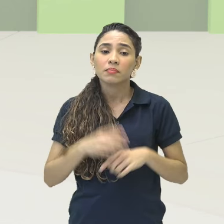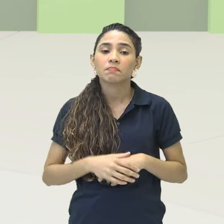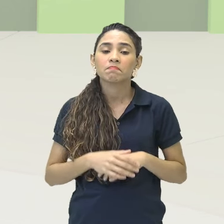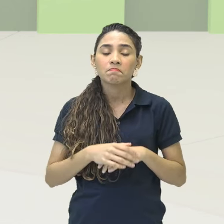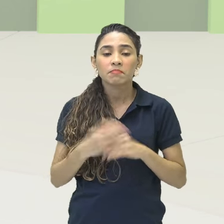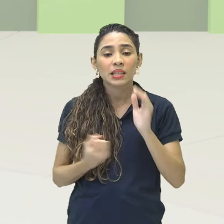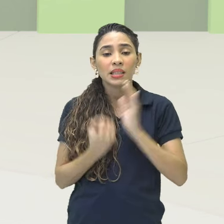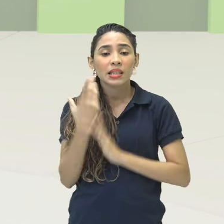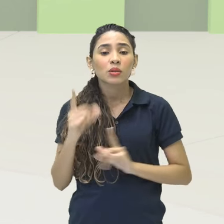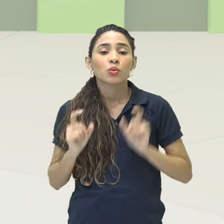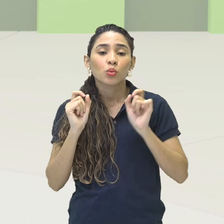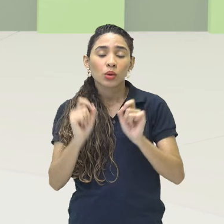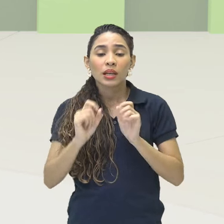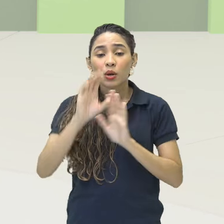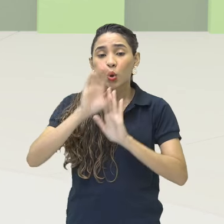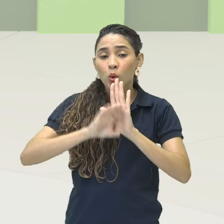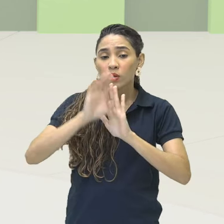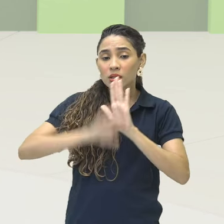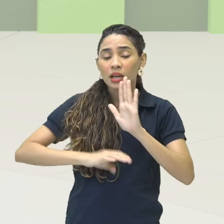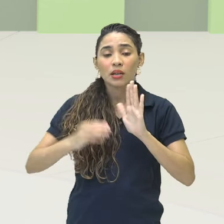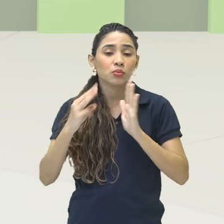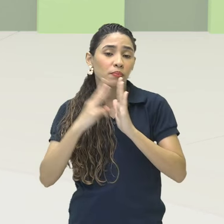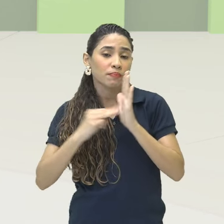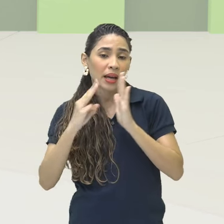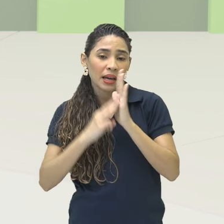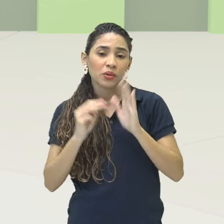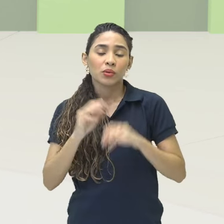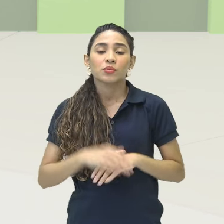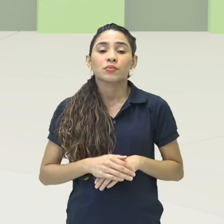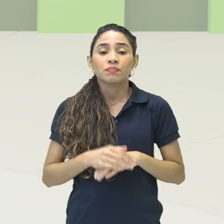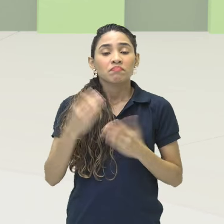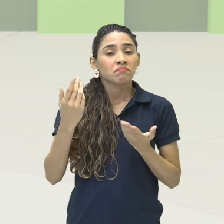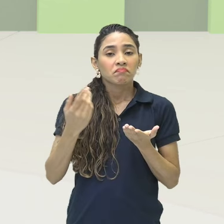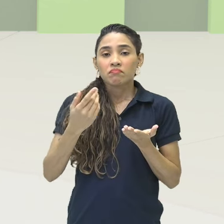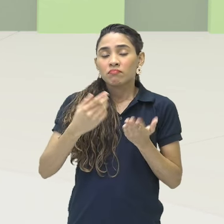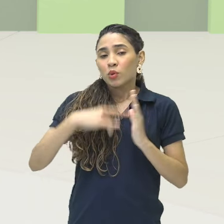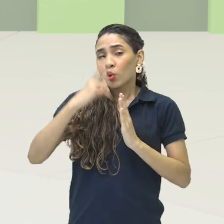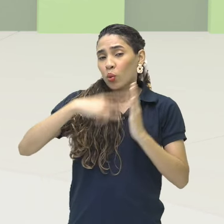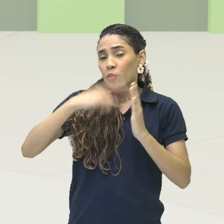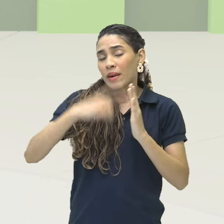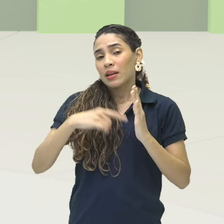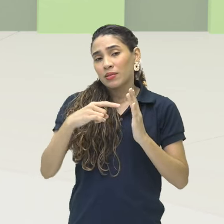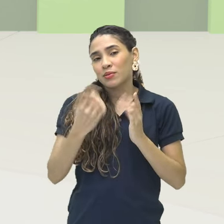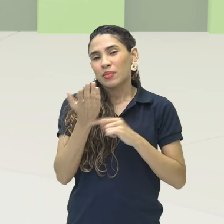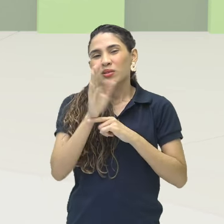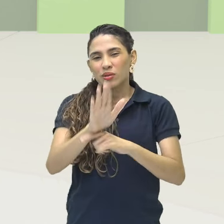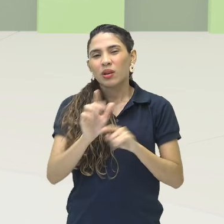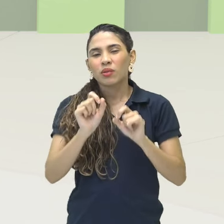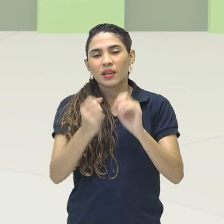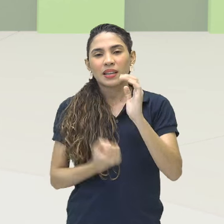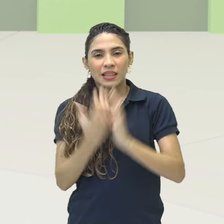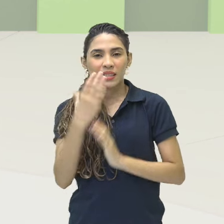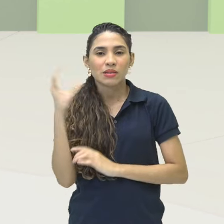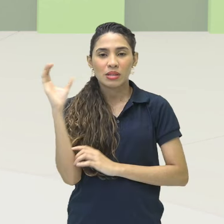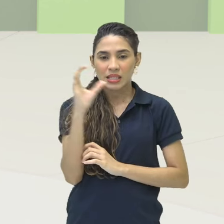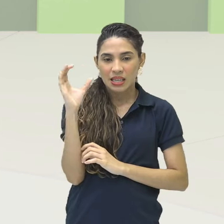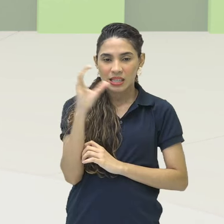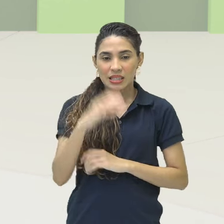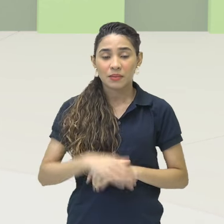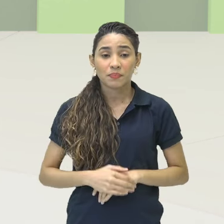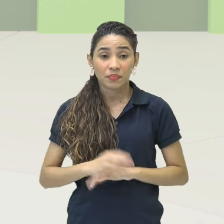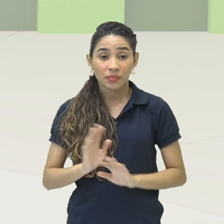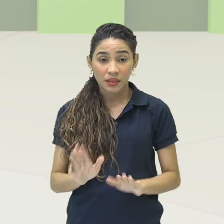formando também conceitos, métodos, tratados ali para ajudar a criação da ciência, né?